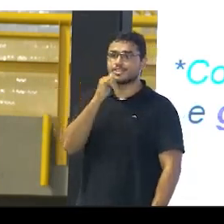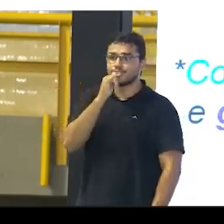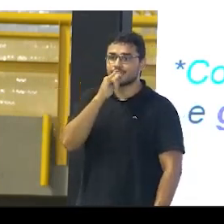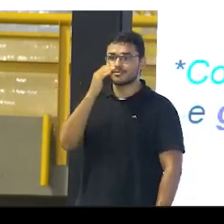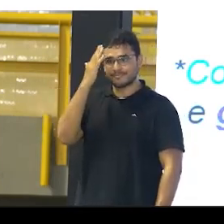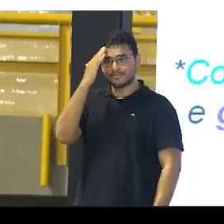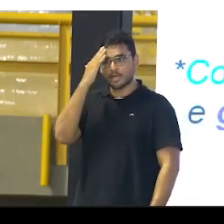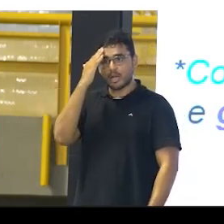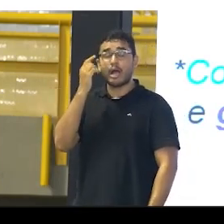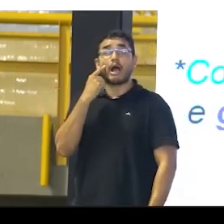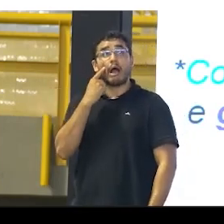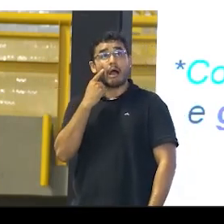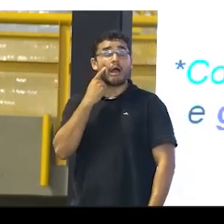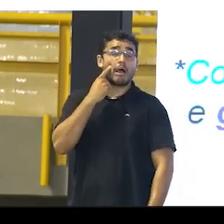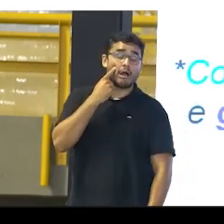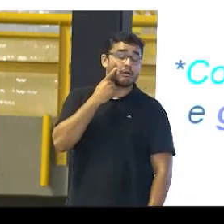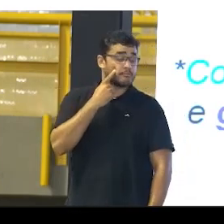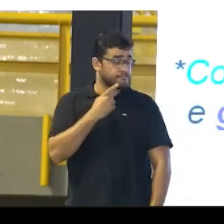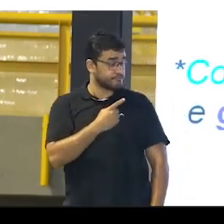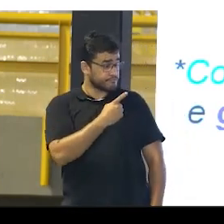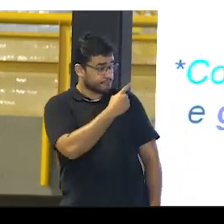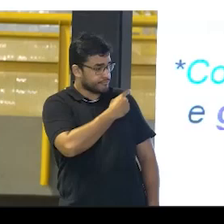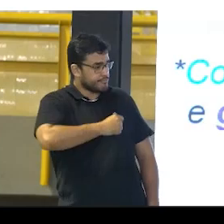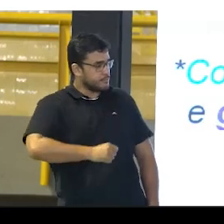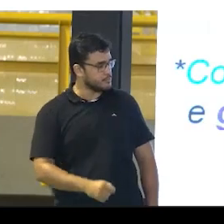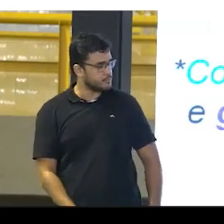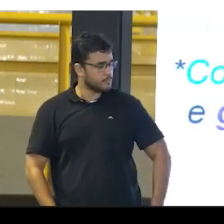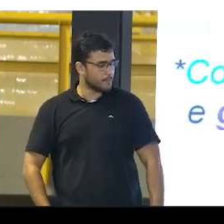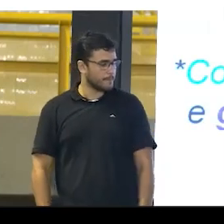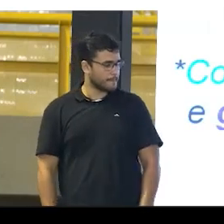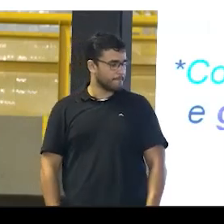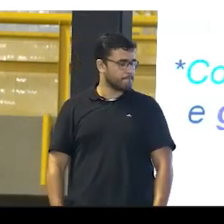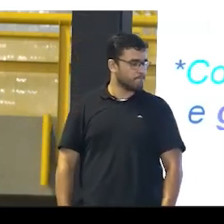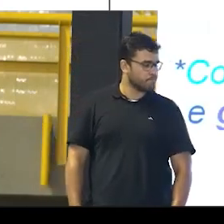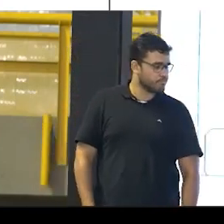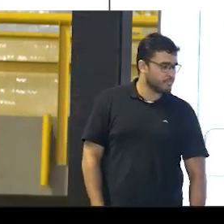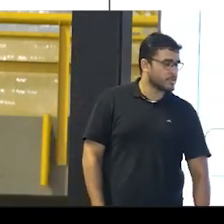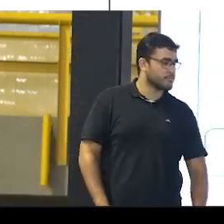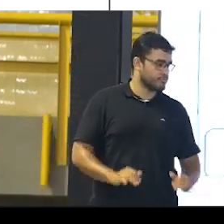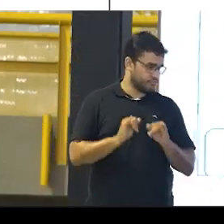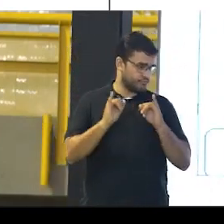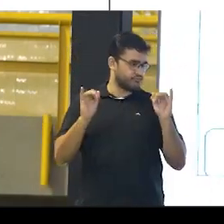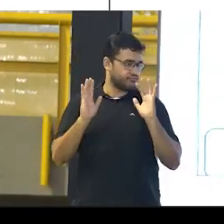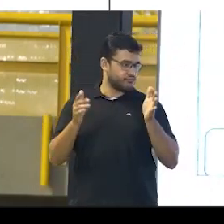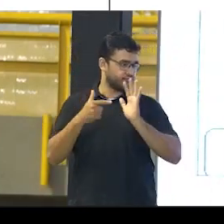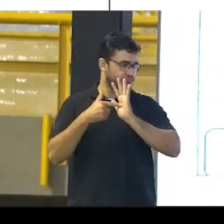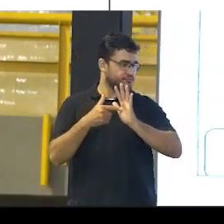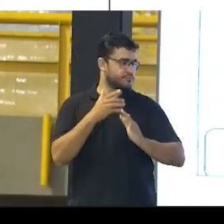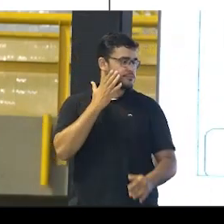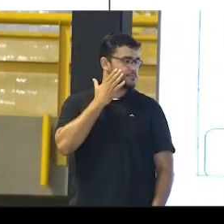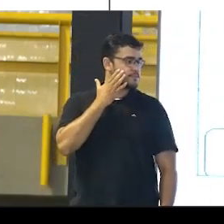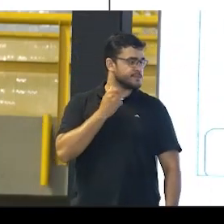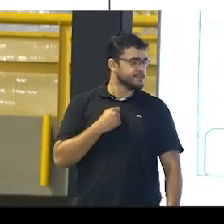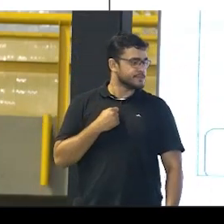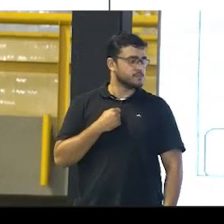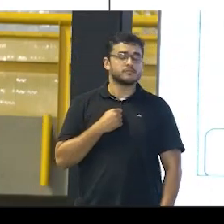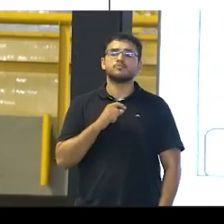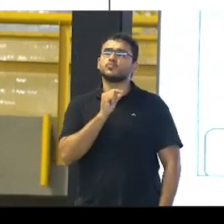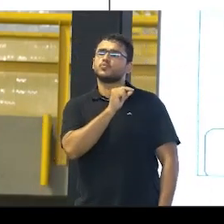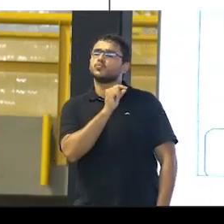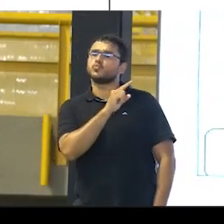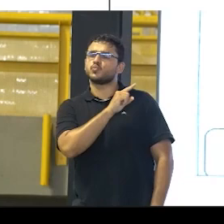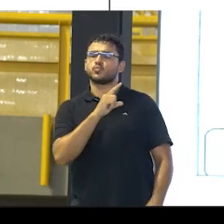como petróleo, carvão e gás, são as principais fontes de energia das indústrias. Já deu essa ideia. Aqui você tem